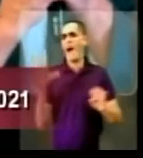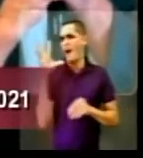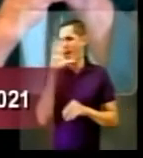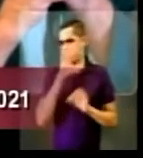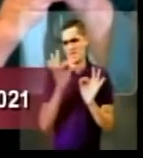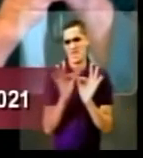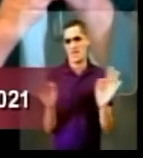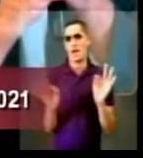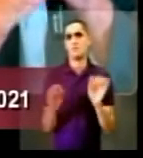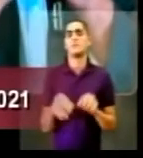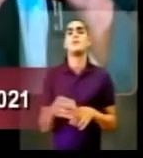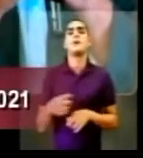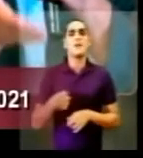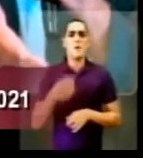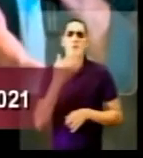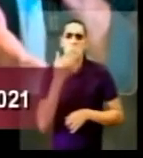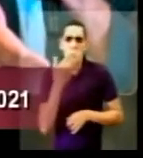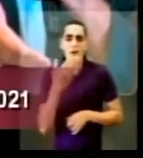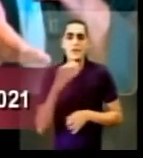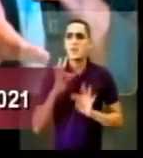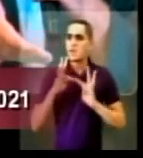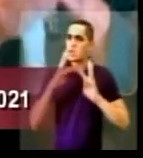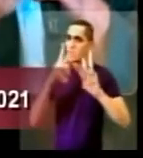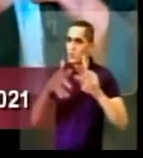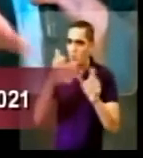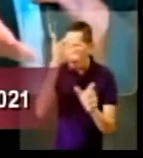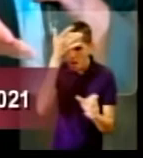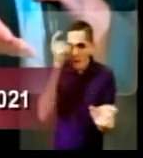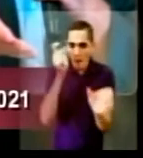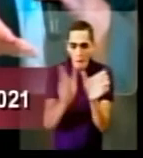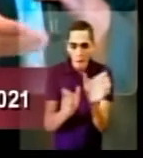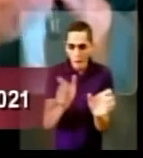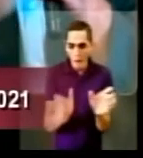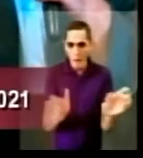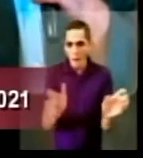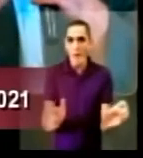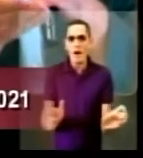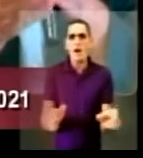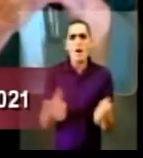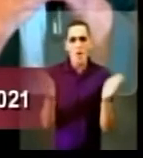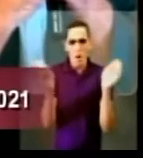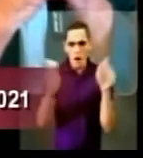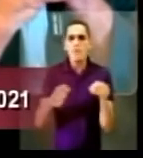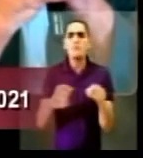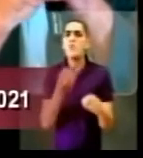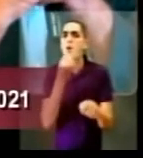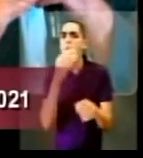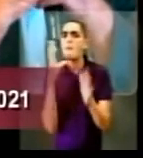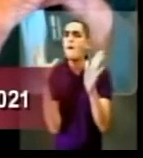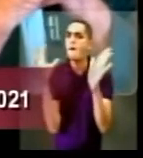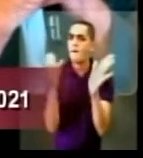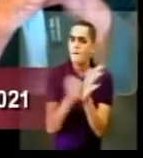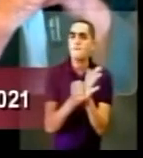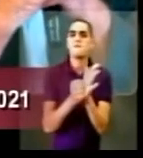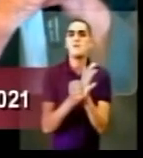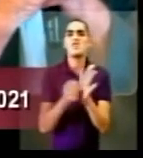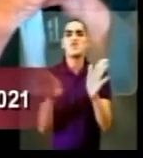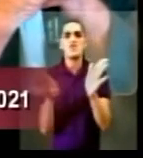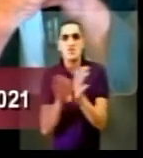fazer, chegue nas unidades, chega no Drive com esse cadastro